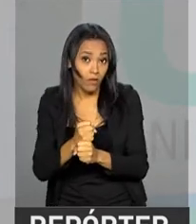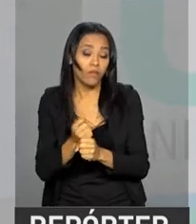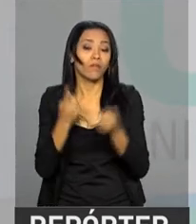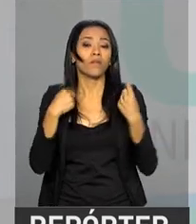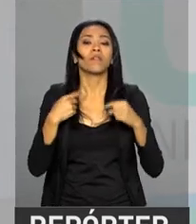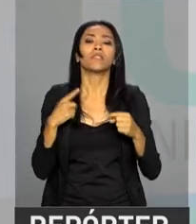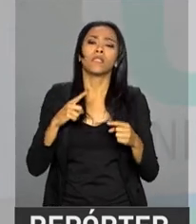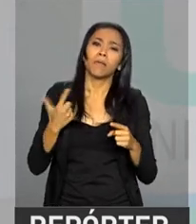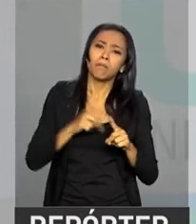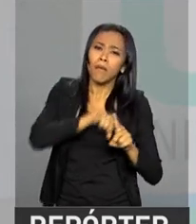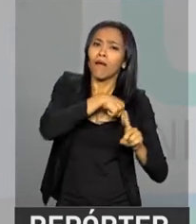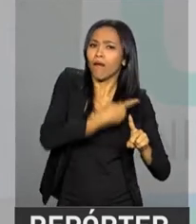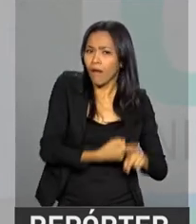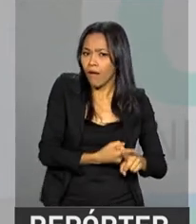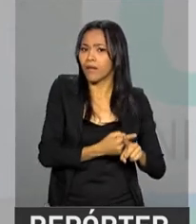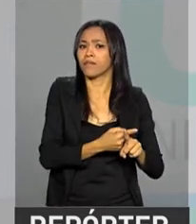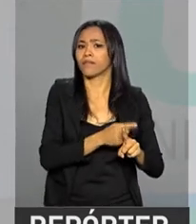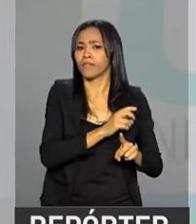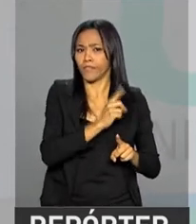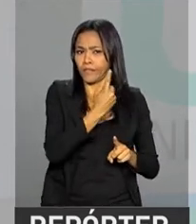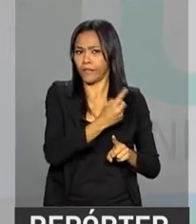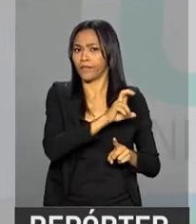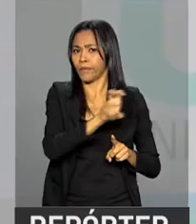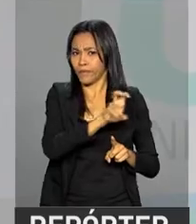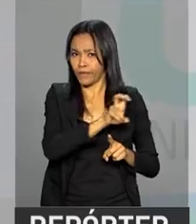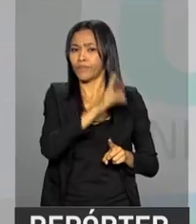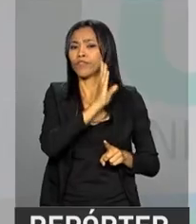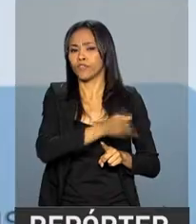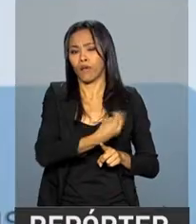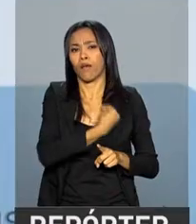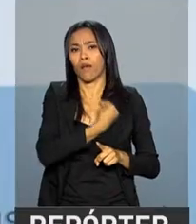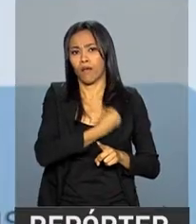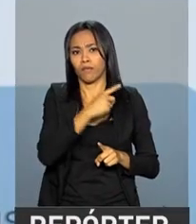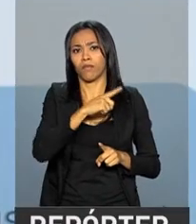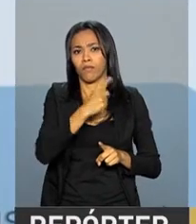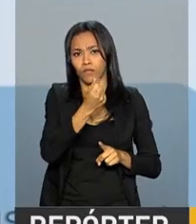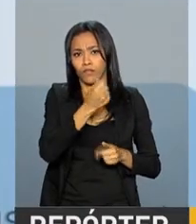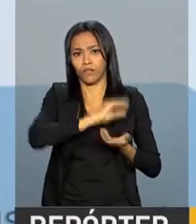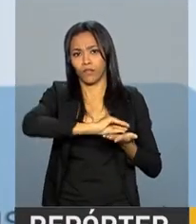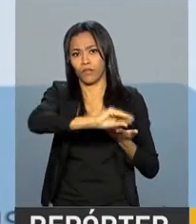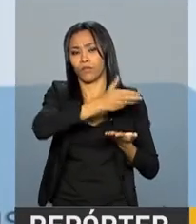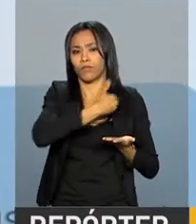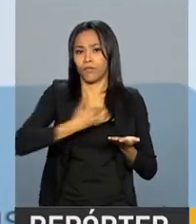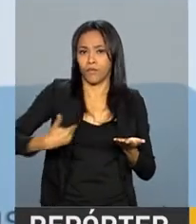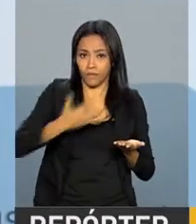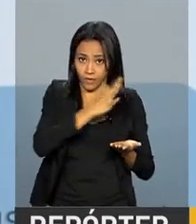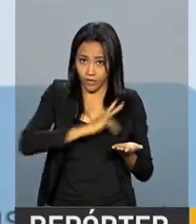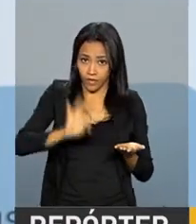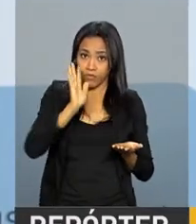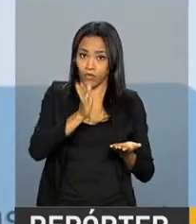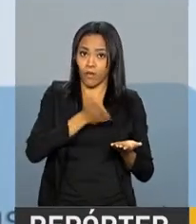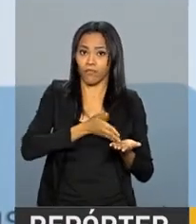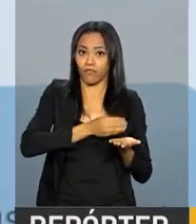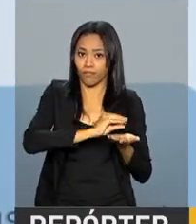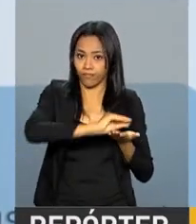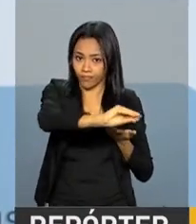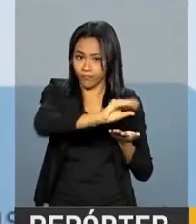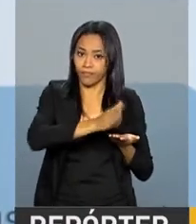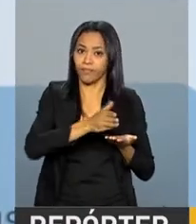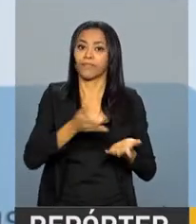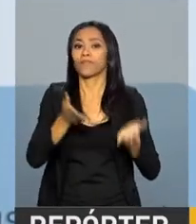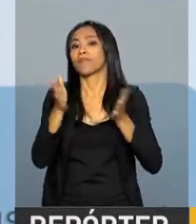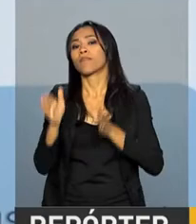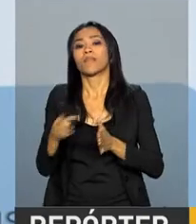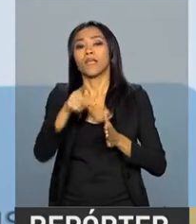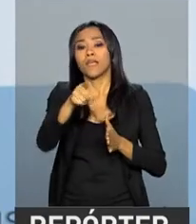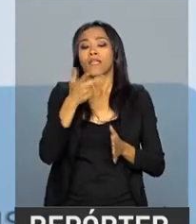outras 155 que também recebe recursos federais o prefeito investiu funcionamento nós fazemos uma vistoria de habilitação e